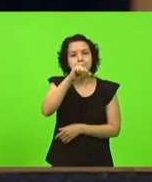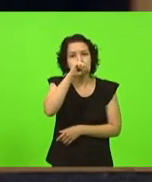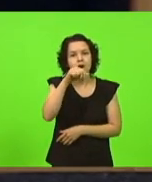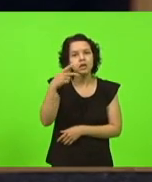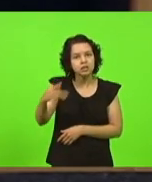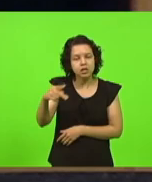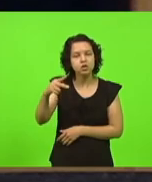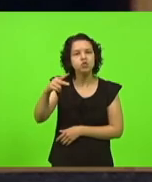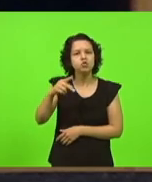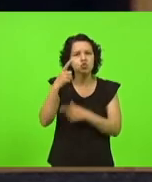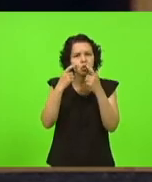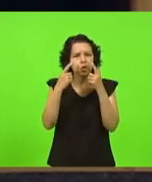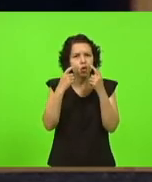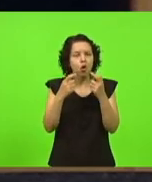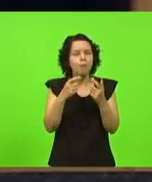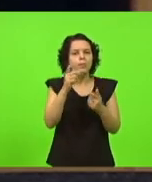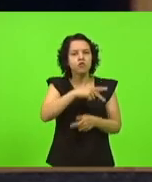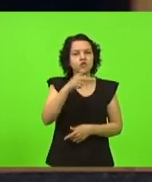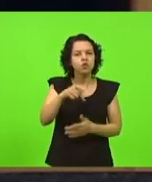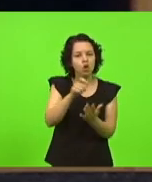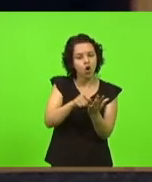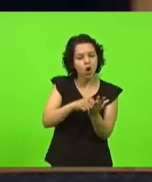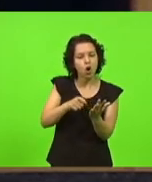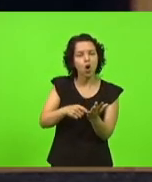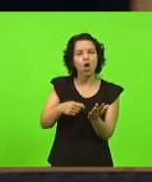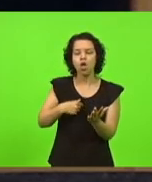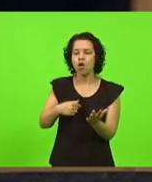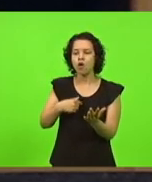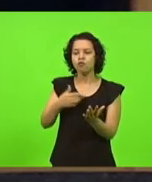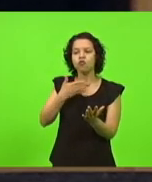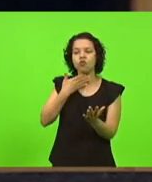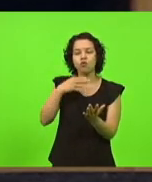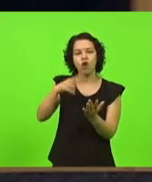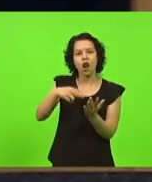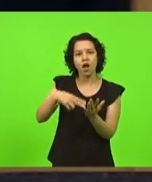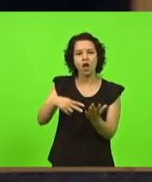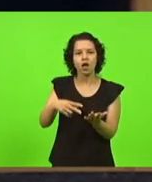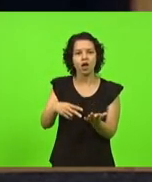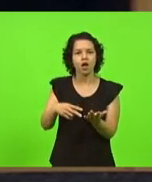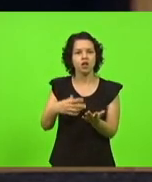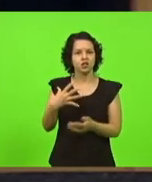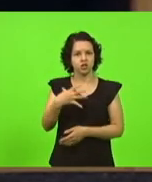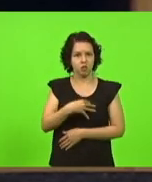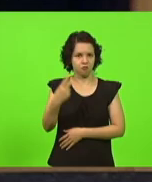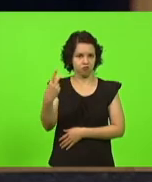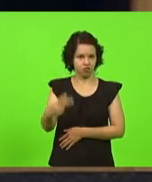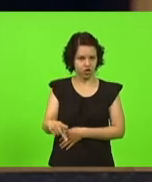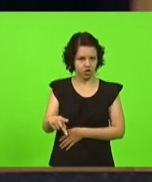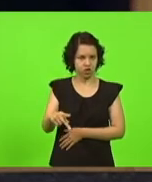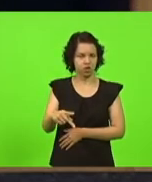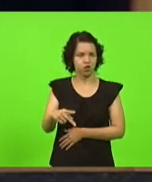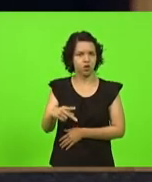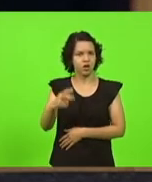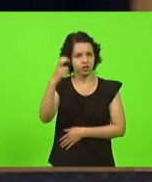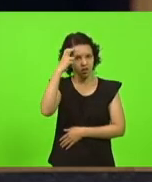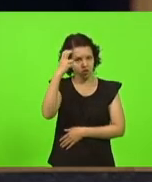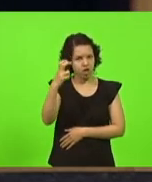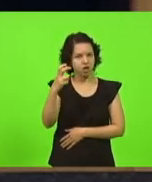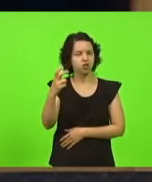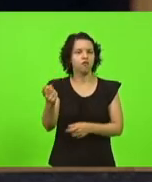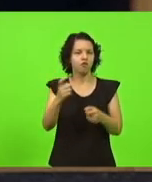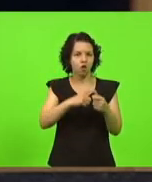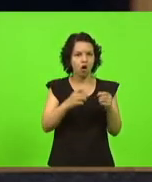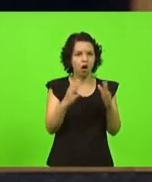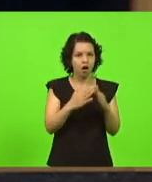professora. O que deu, mãe? Vou ler em voz alta, Edson. Seu filho é muito inteligente. Leve-o para casa e ensine